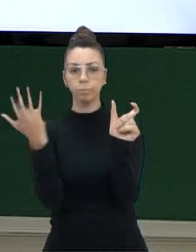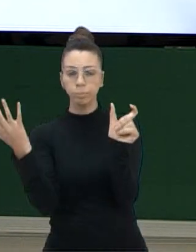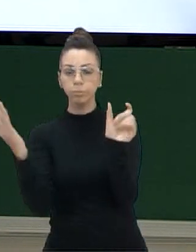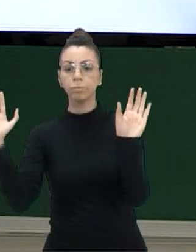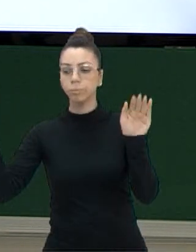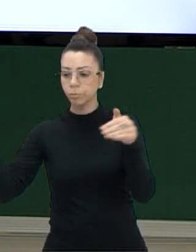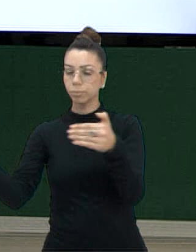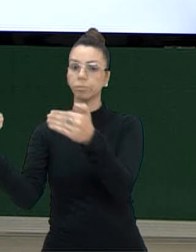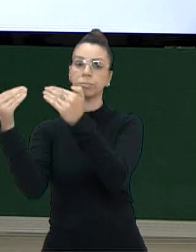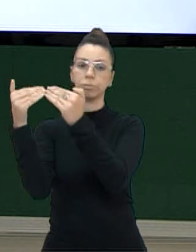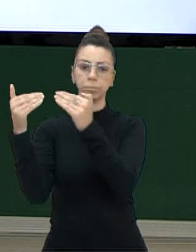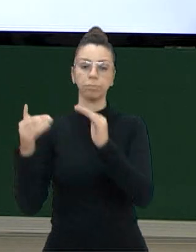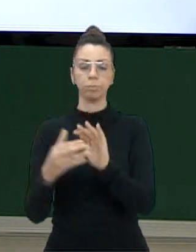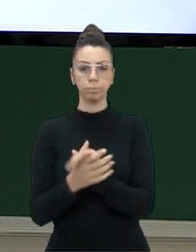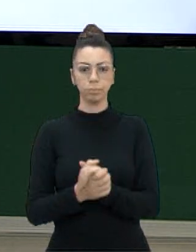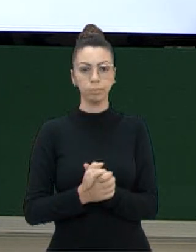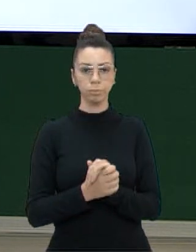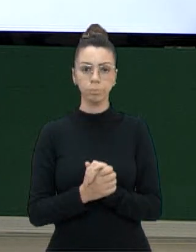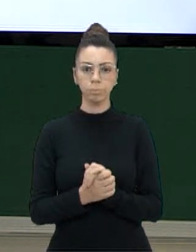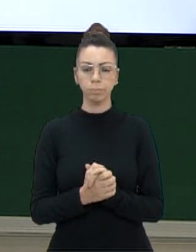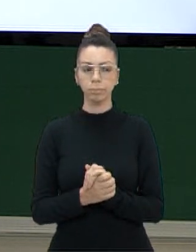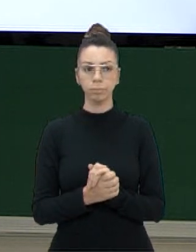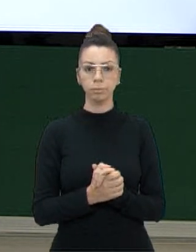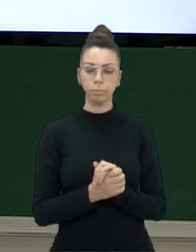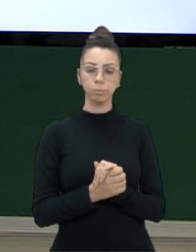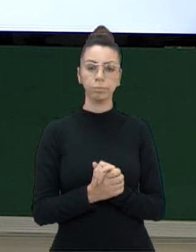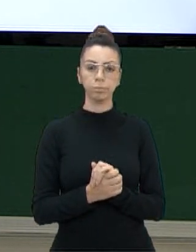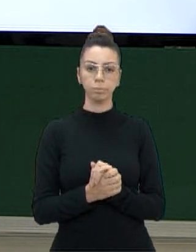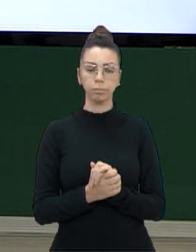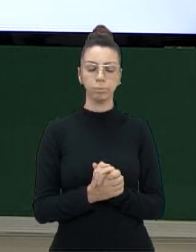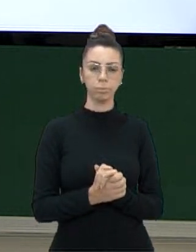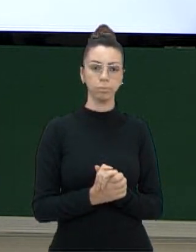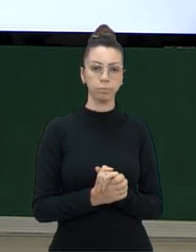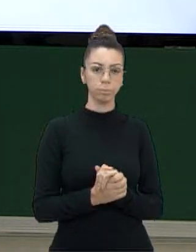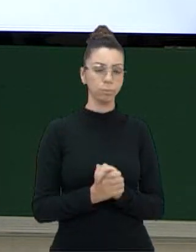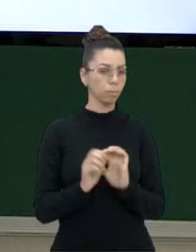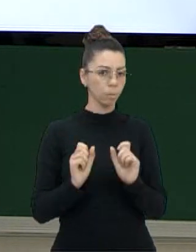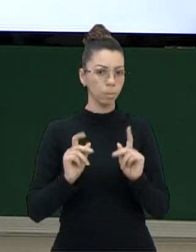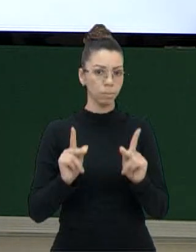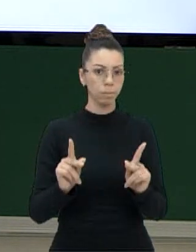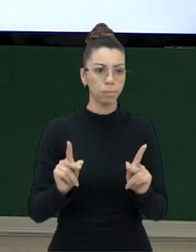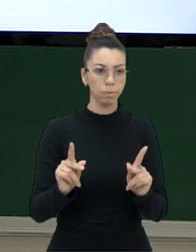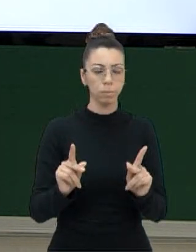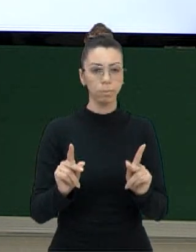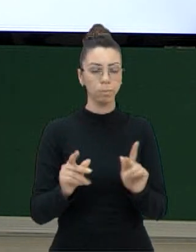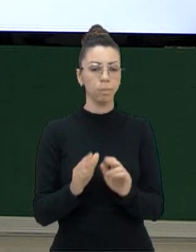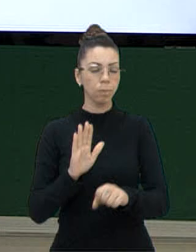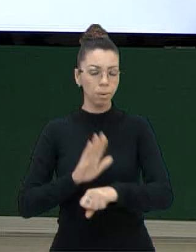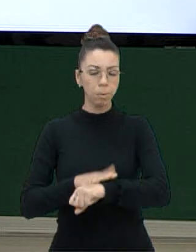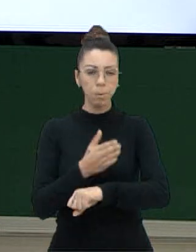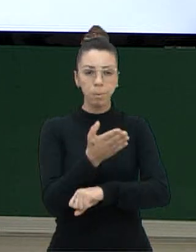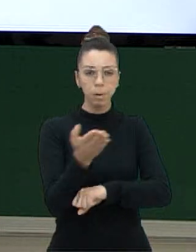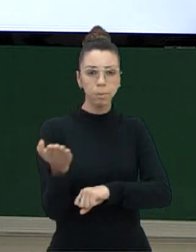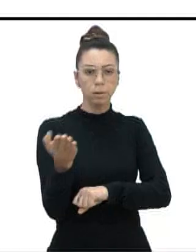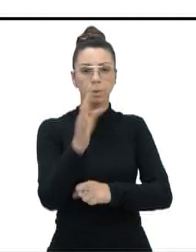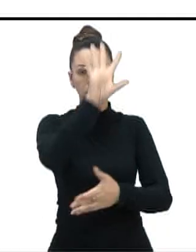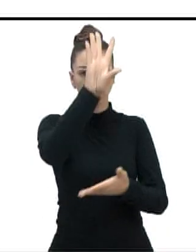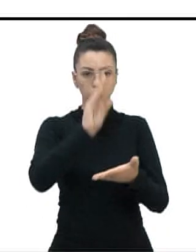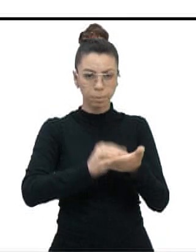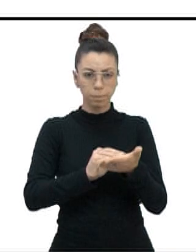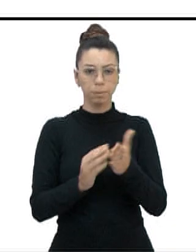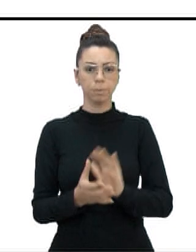el substantivo alumnas, feminino plural, unas alumnas. Perfeito? Então, aquele tempinho para vocês fazerem o